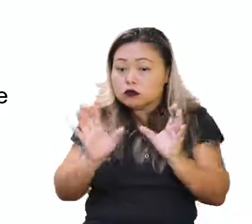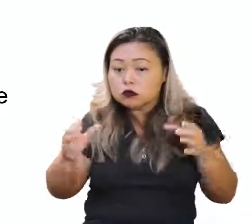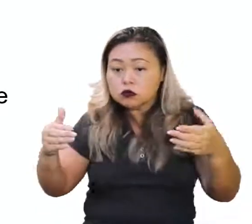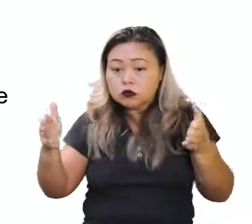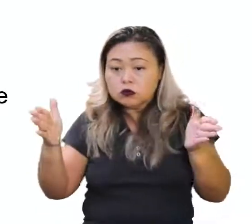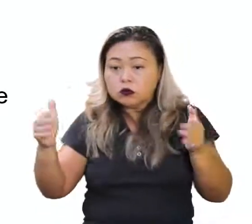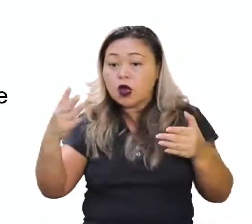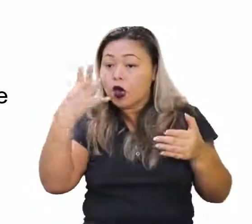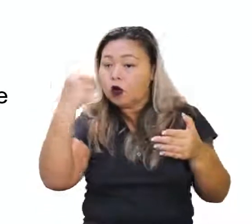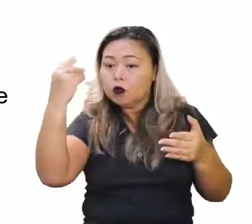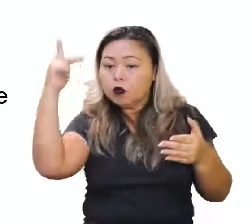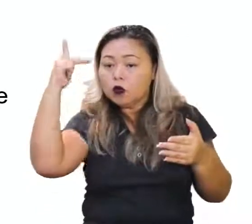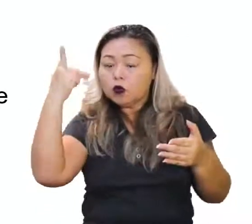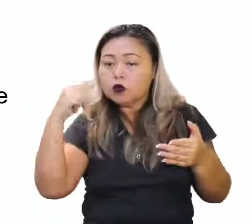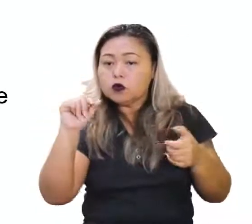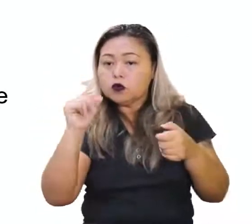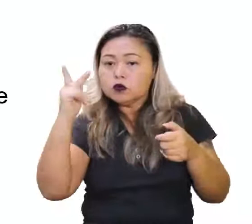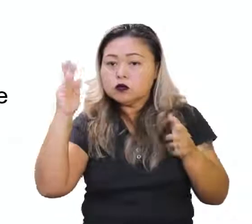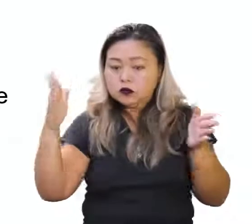coloquei aí essa foto